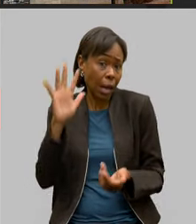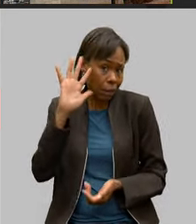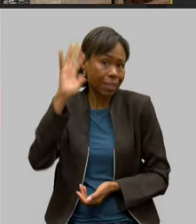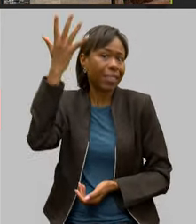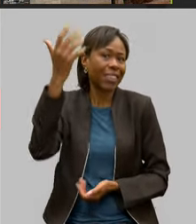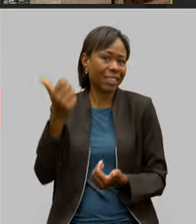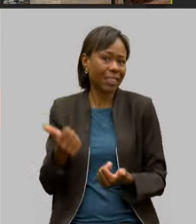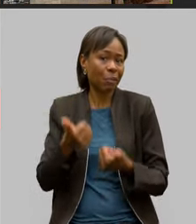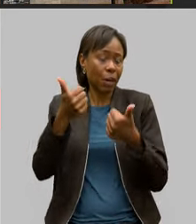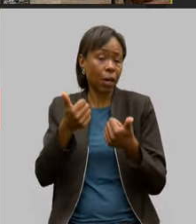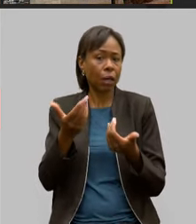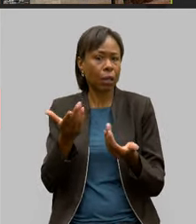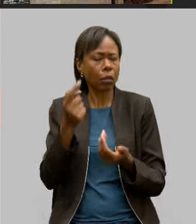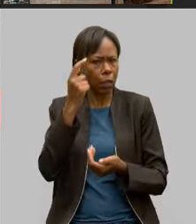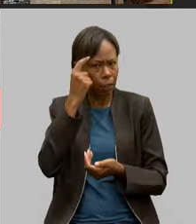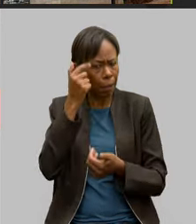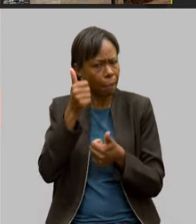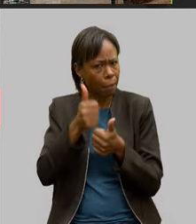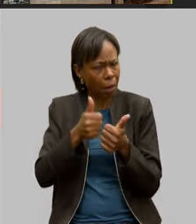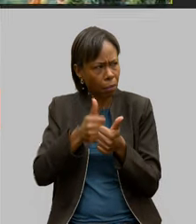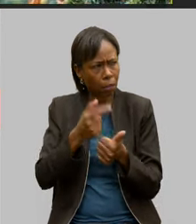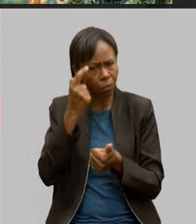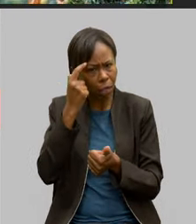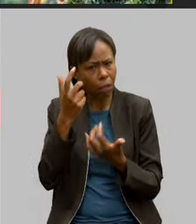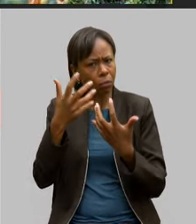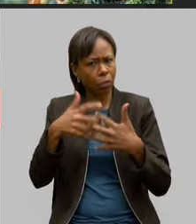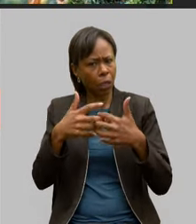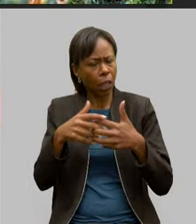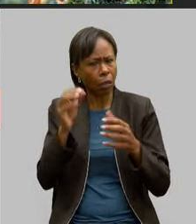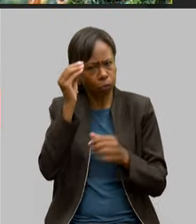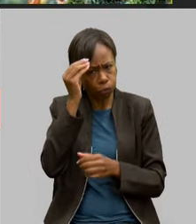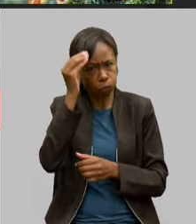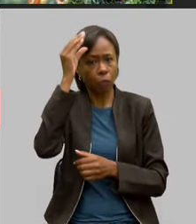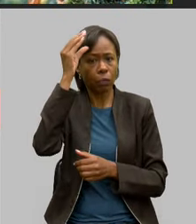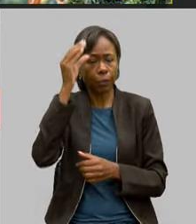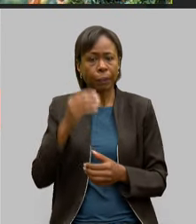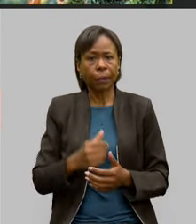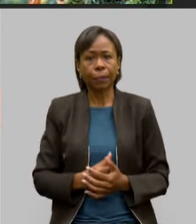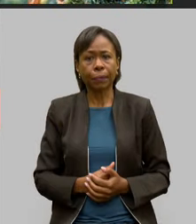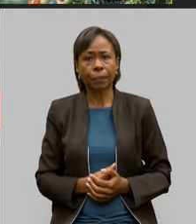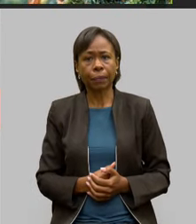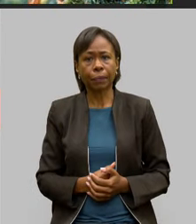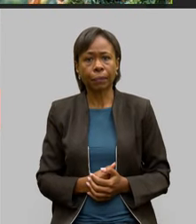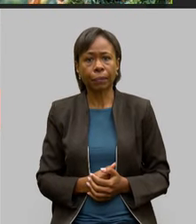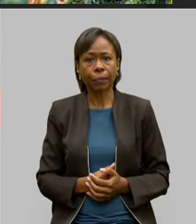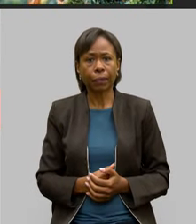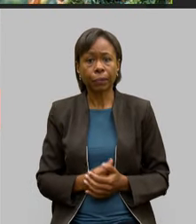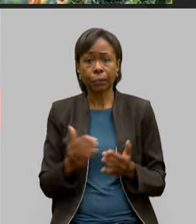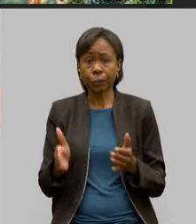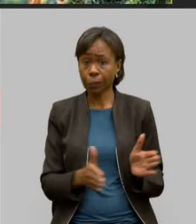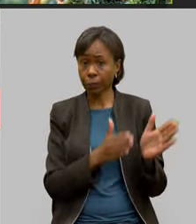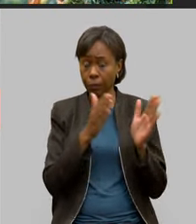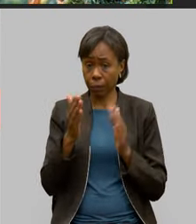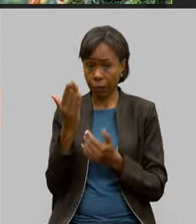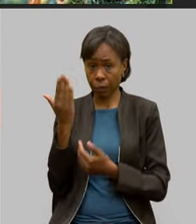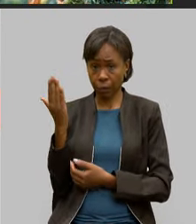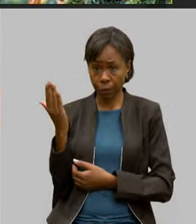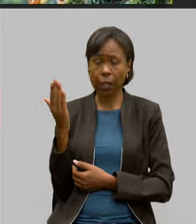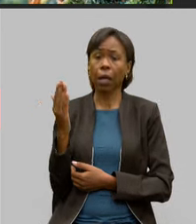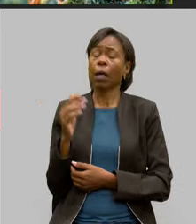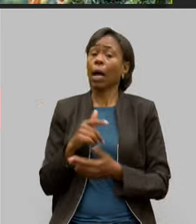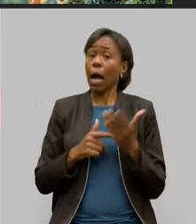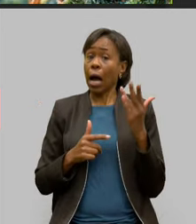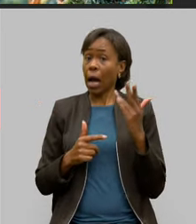que parar e tem que raciocinar e a gente tem que ampliar o nosso conhecimento né bom entrando então na cannabis medicinal